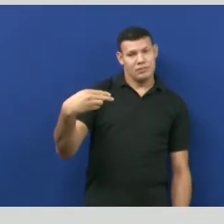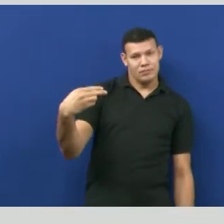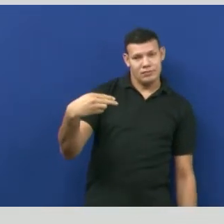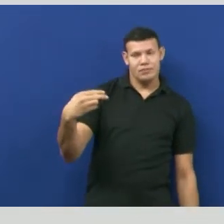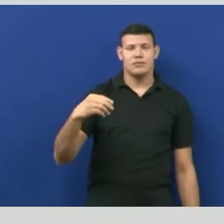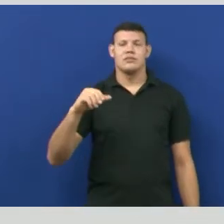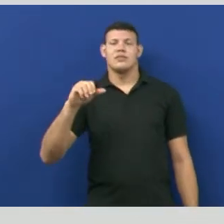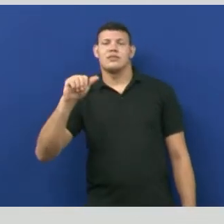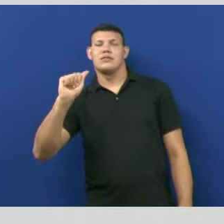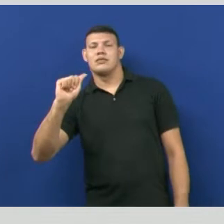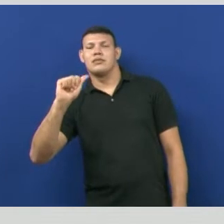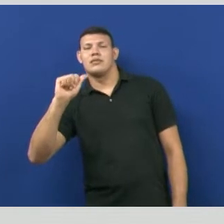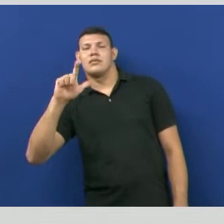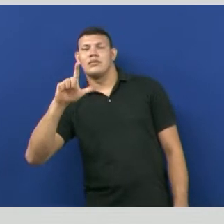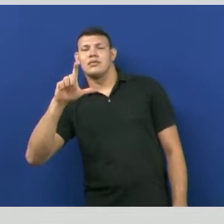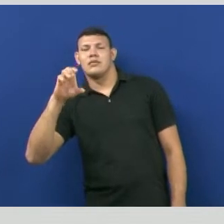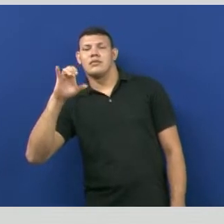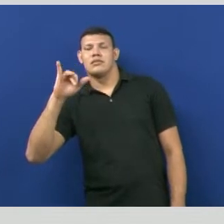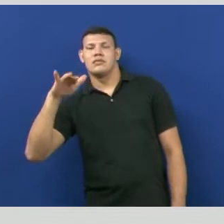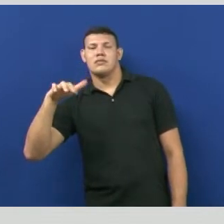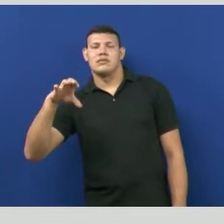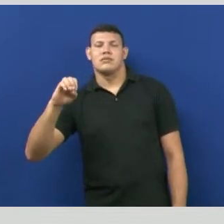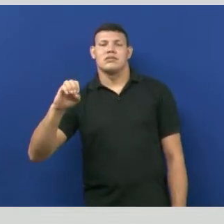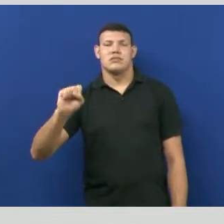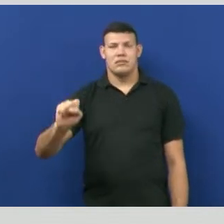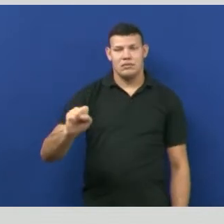Os alcinos